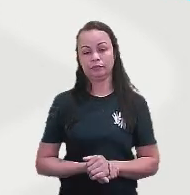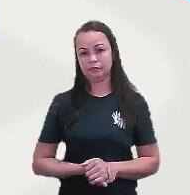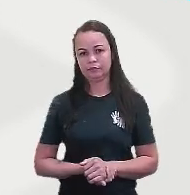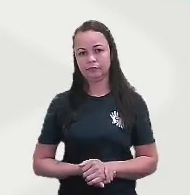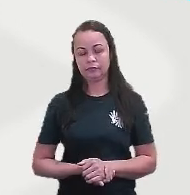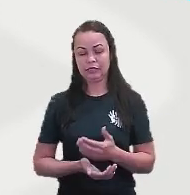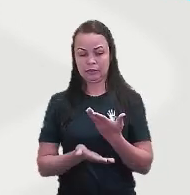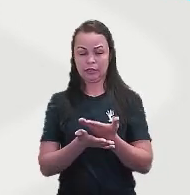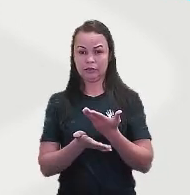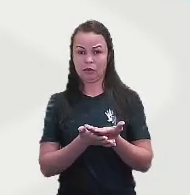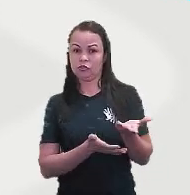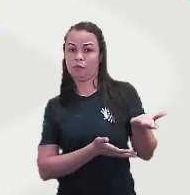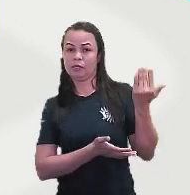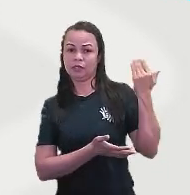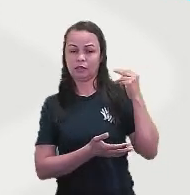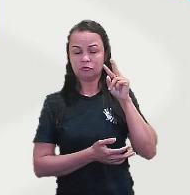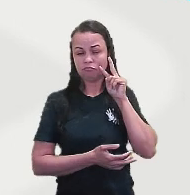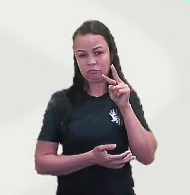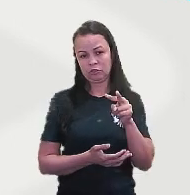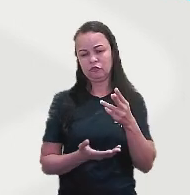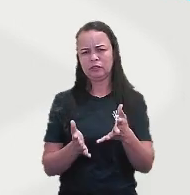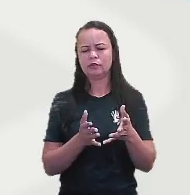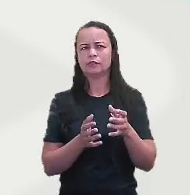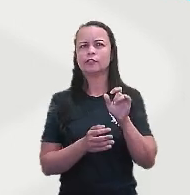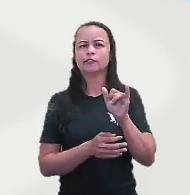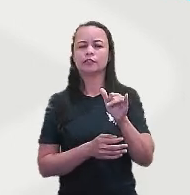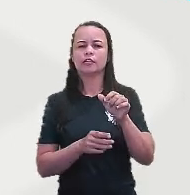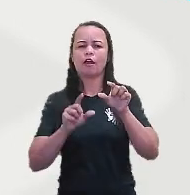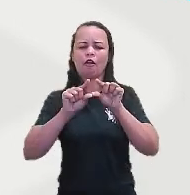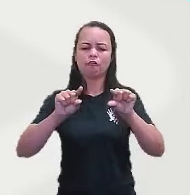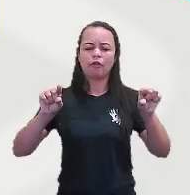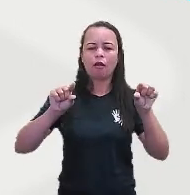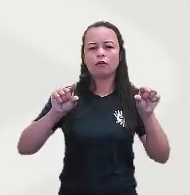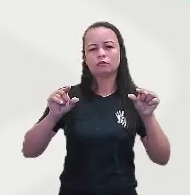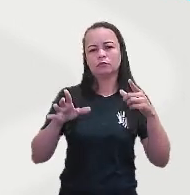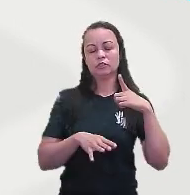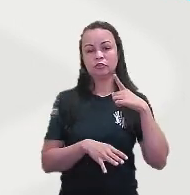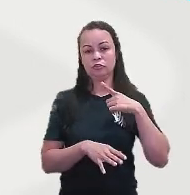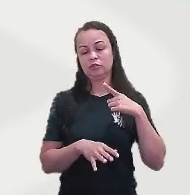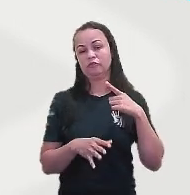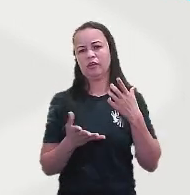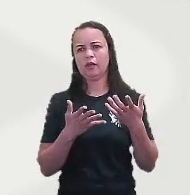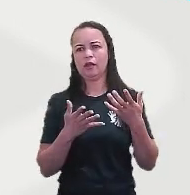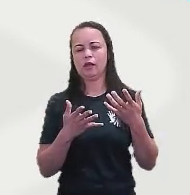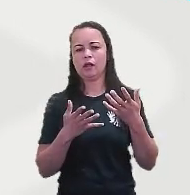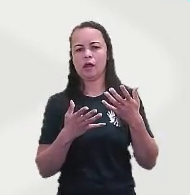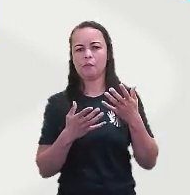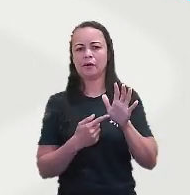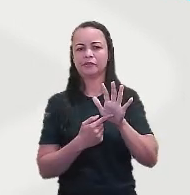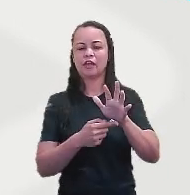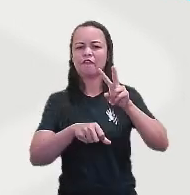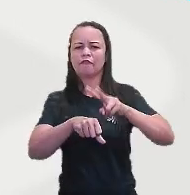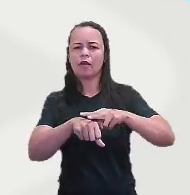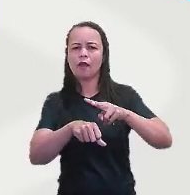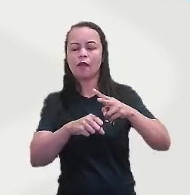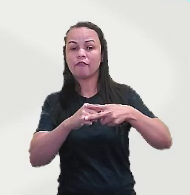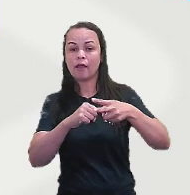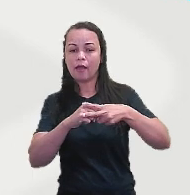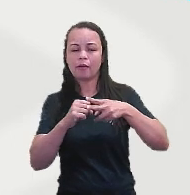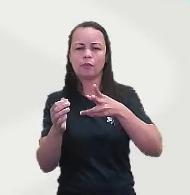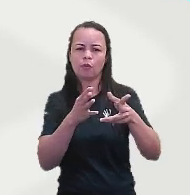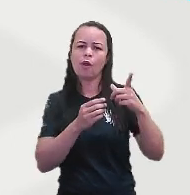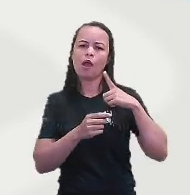aulas anteriores nós vimos, né? Se na minha frase tiver a presença de um verbo, ali eu tenho uma